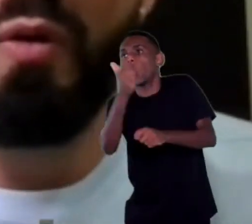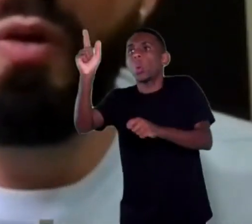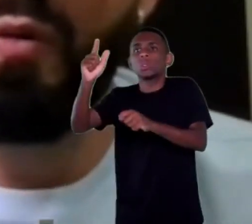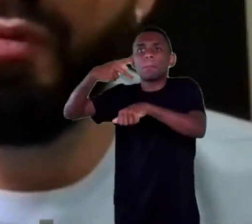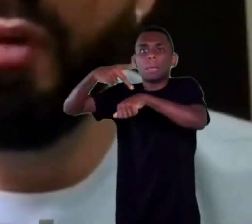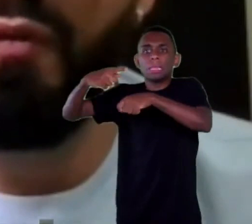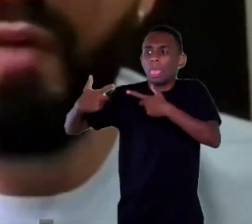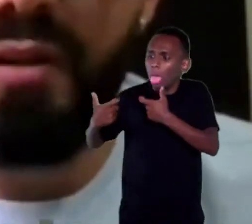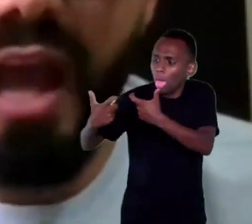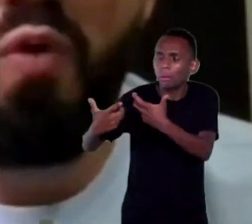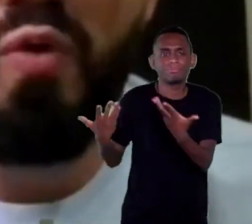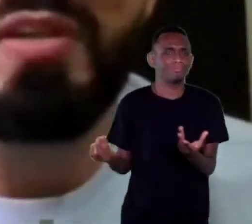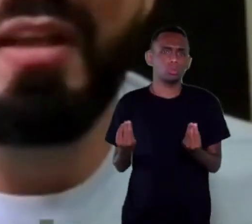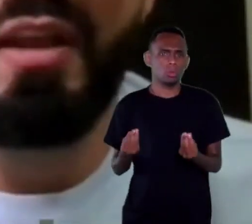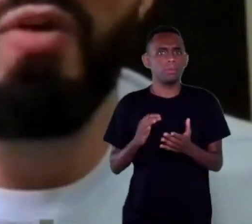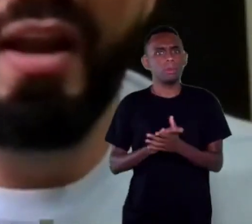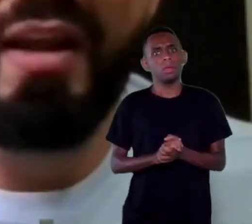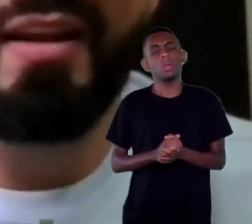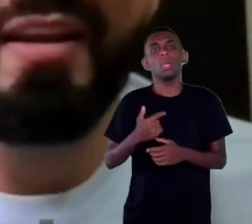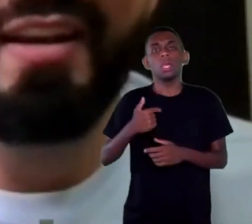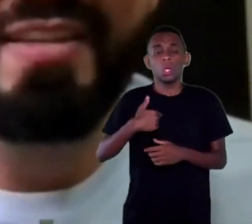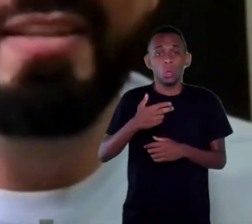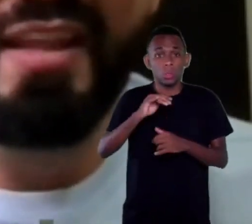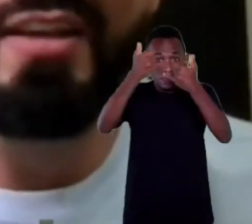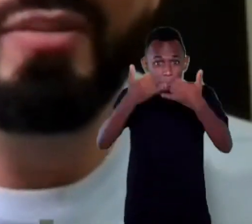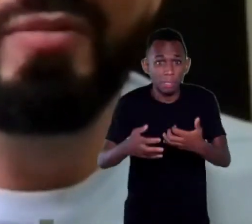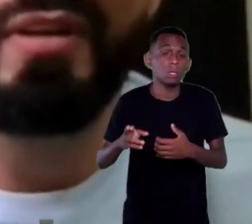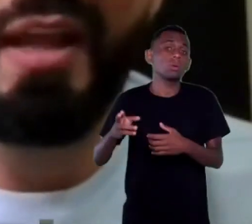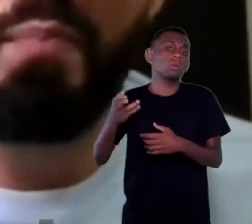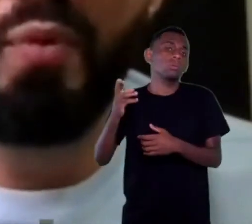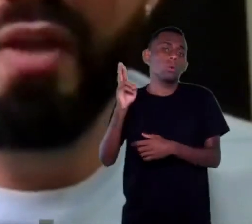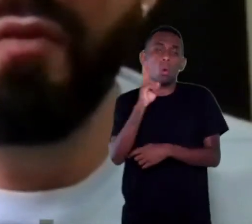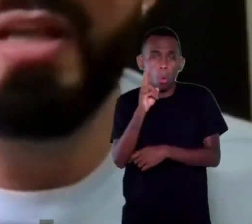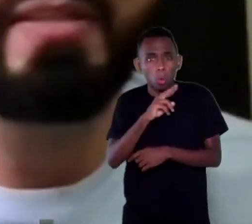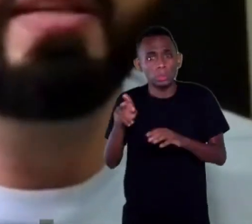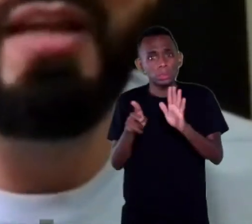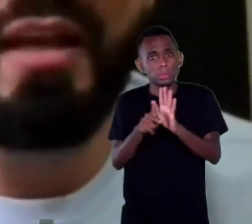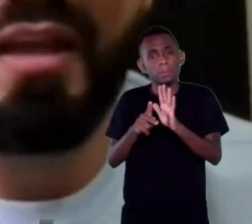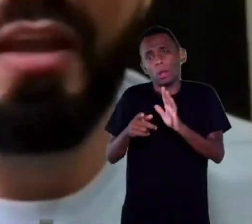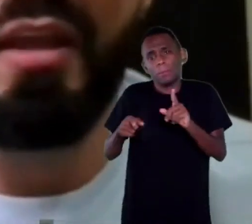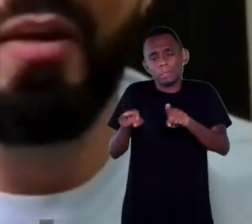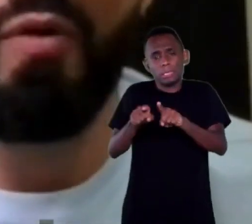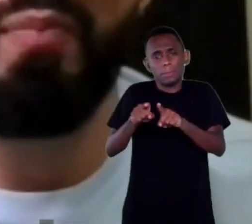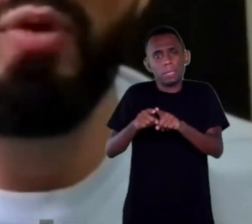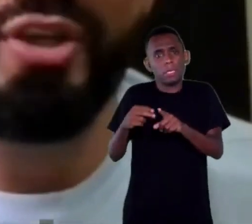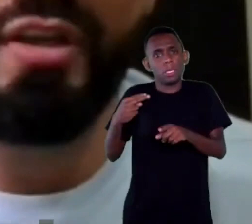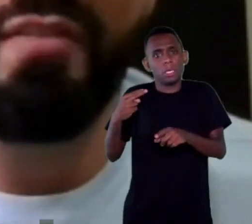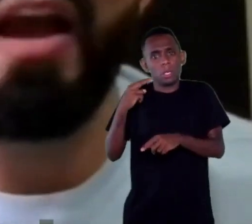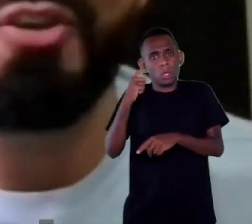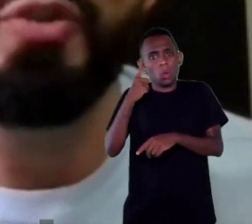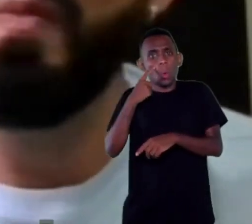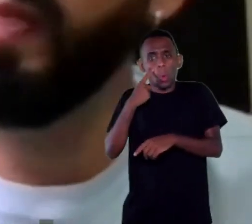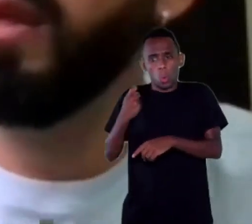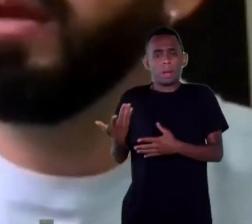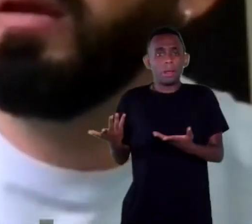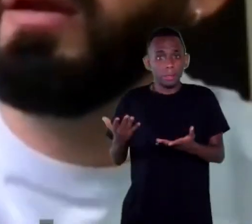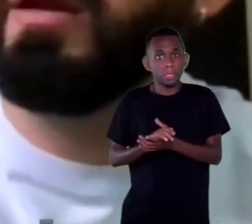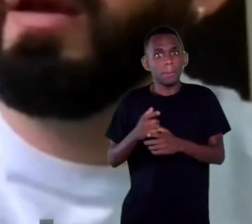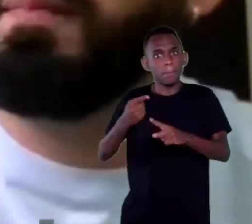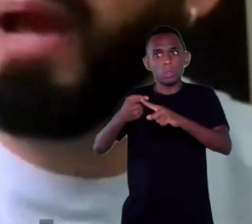Então, eu falo da Rússia e da Ucrânia nesse texto, né, porque foi assim que o Putin